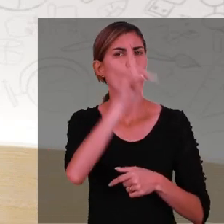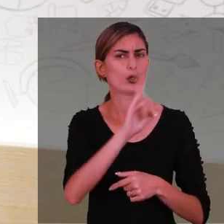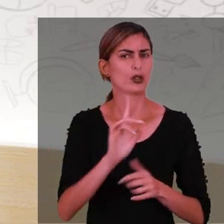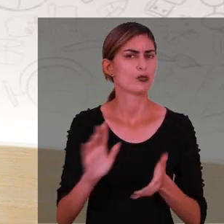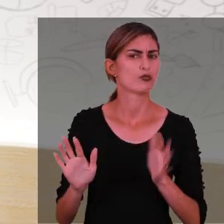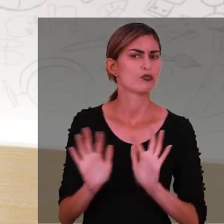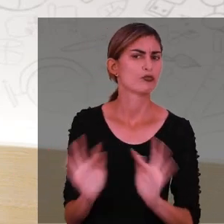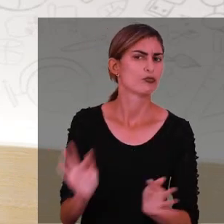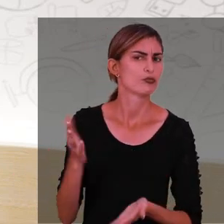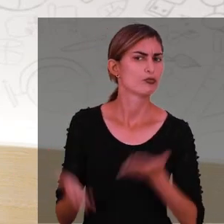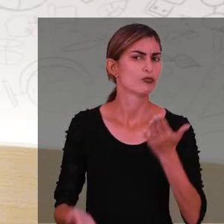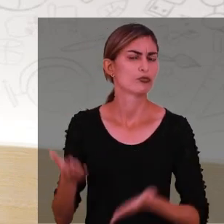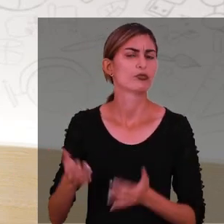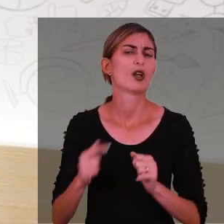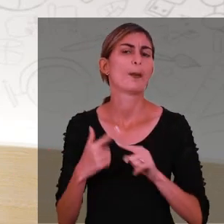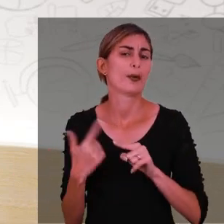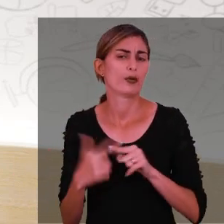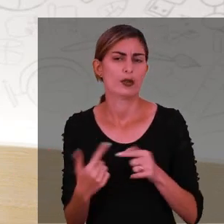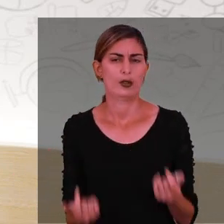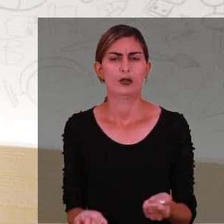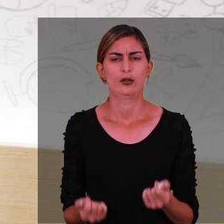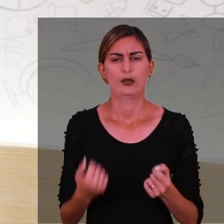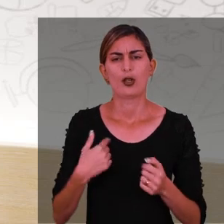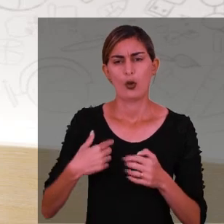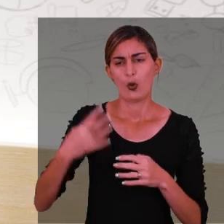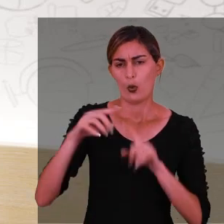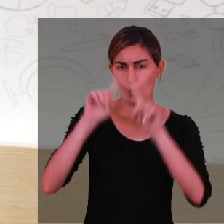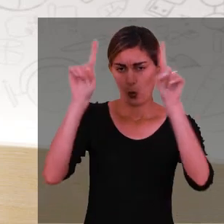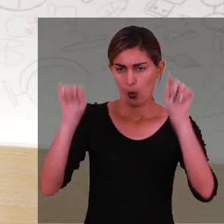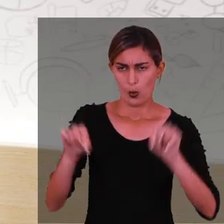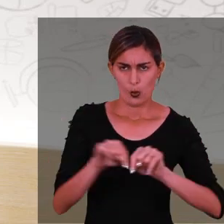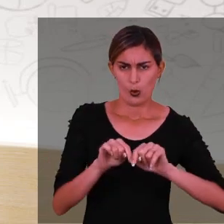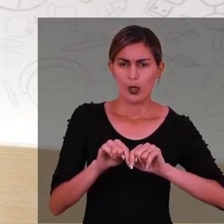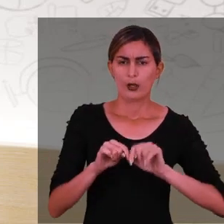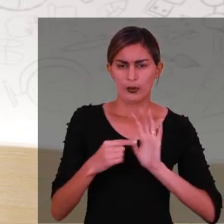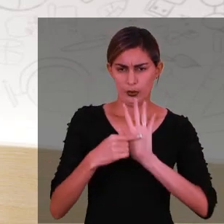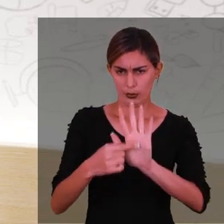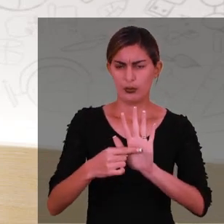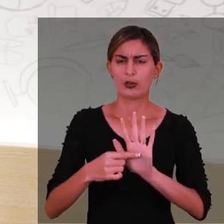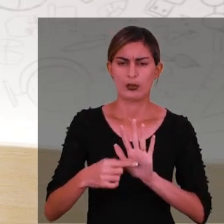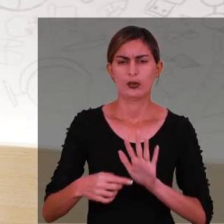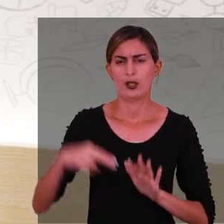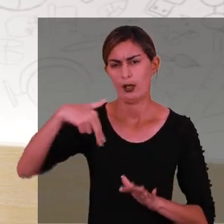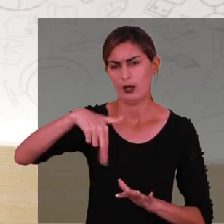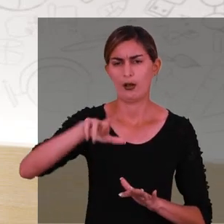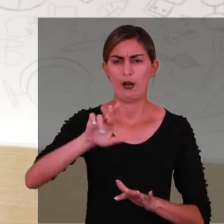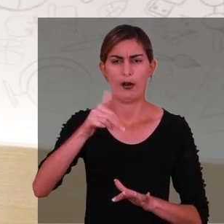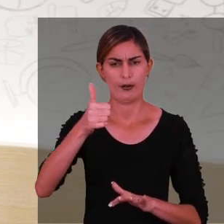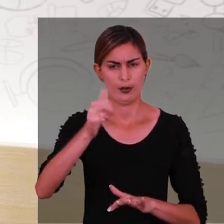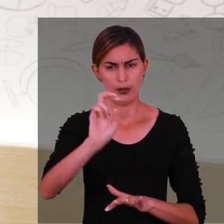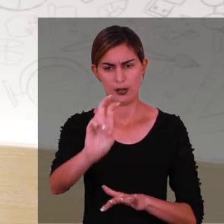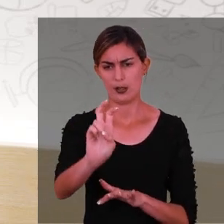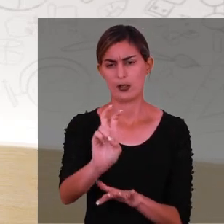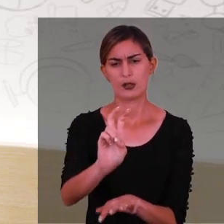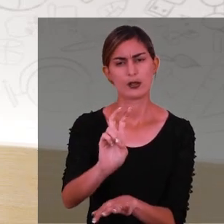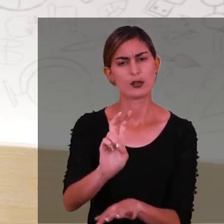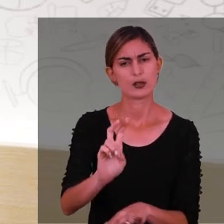considerada moderada. Isso será possível a partir do quadro que é disposto no anexo 3 da